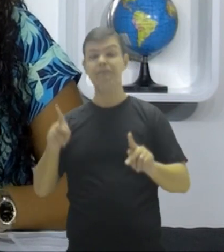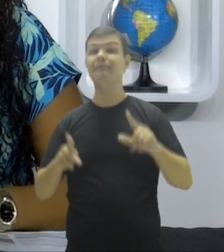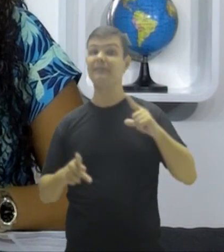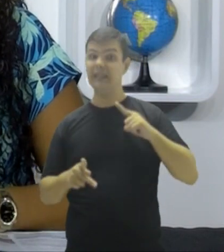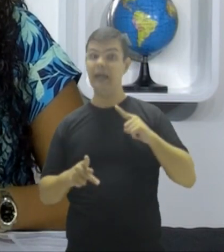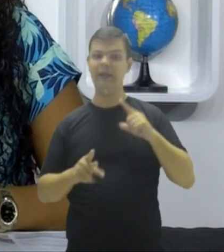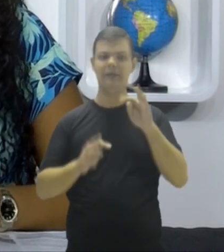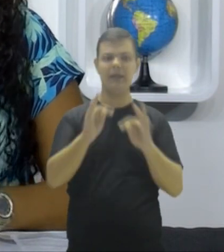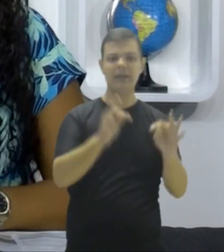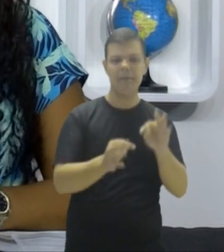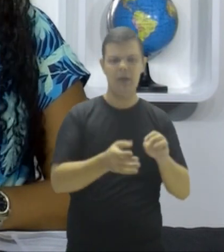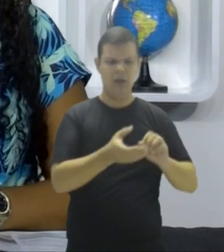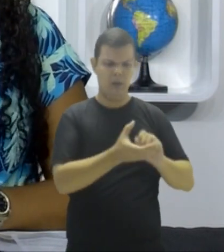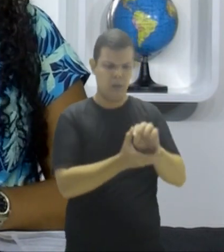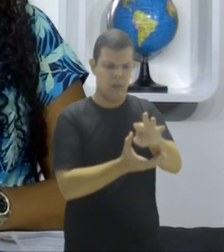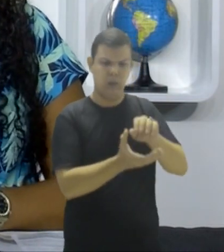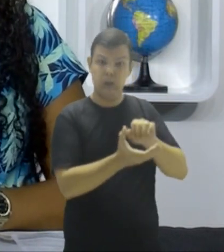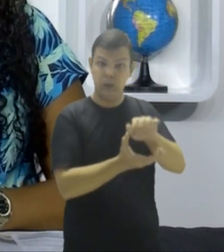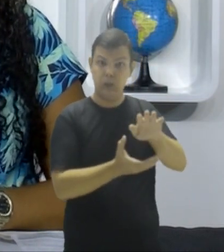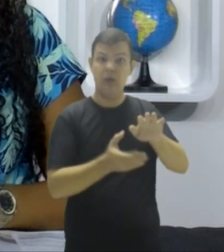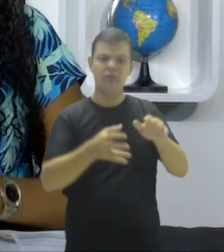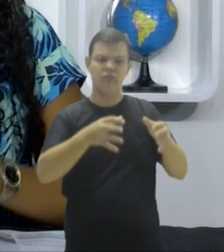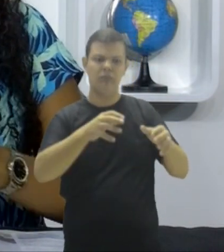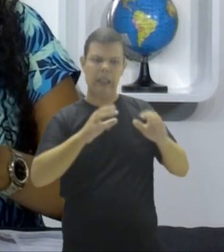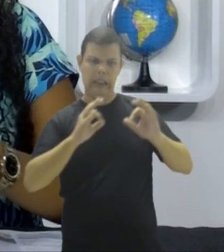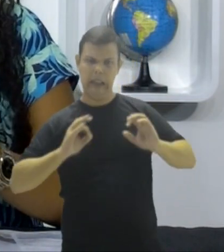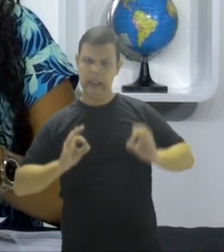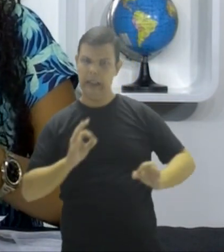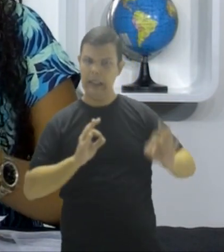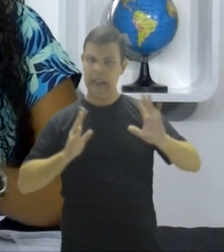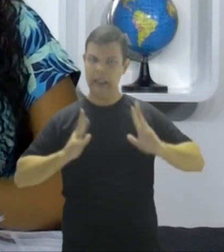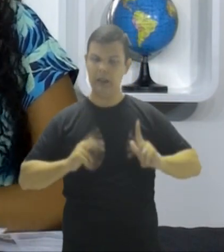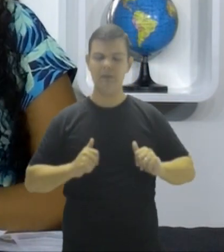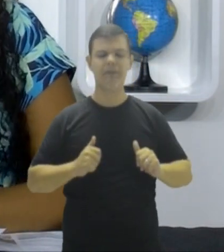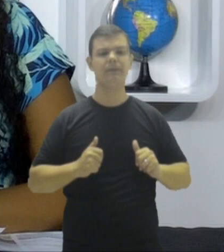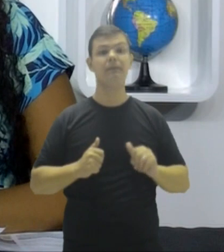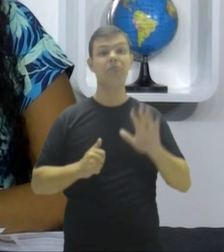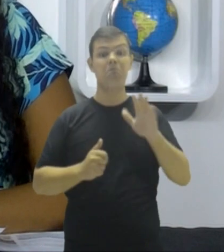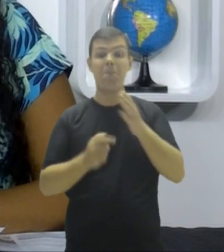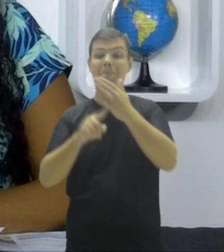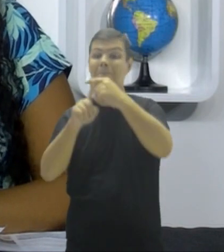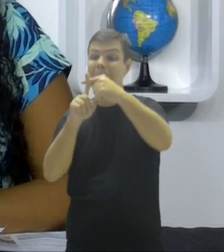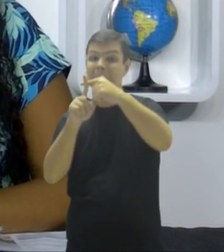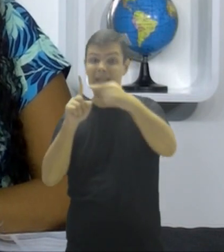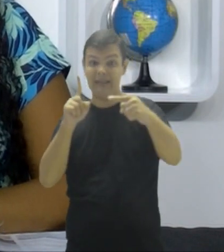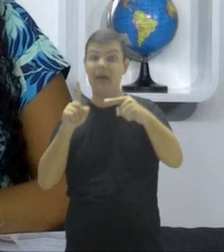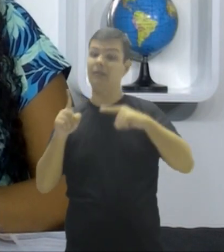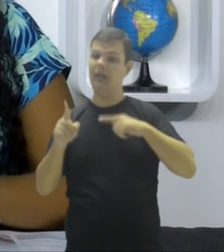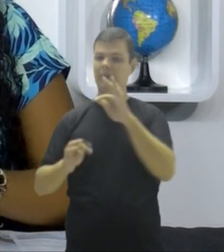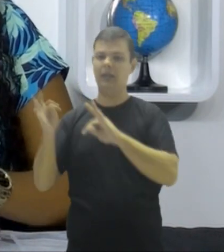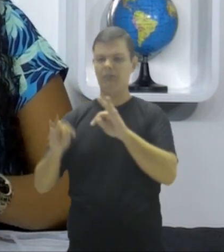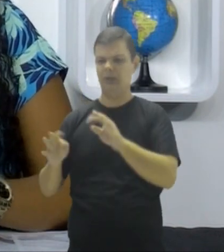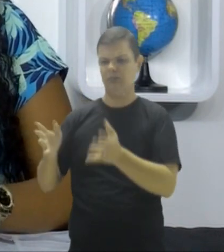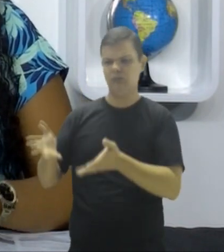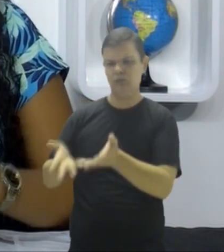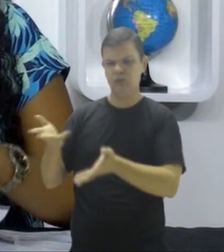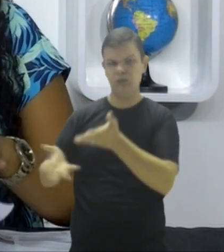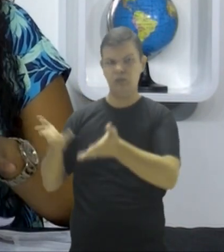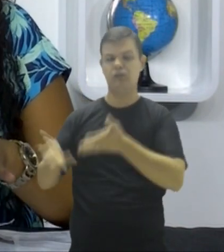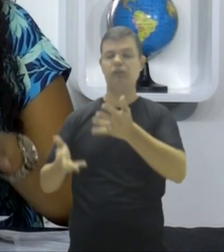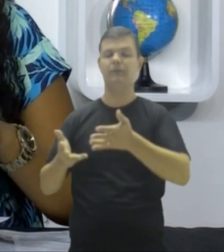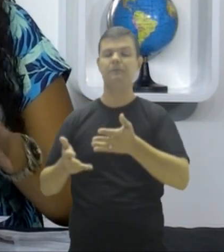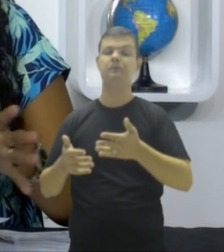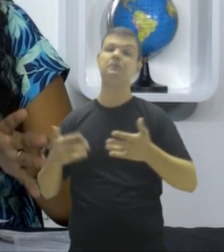de esgoto, né? O esgoto é coletado e menos da metade esse esgoto é tratado, na verdade. Ou